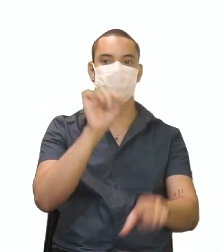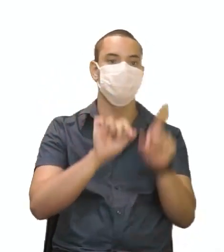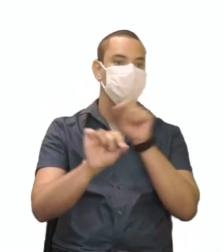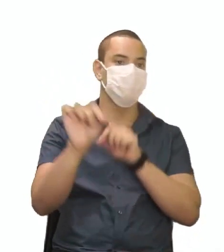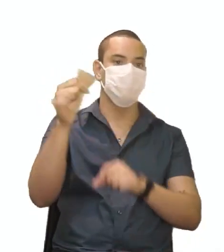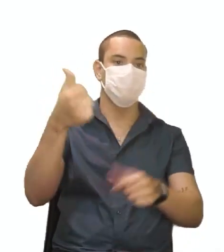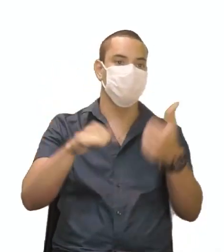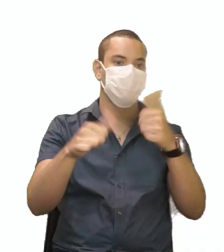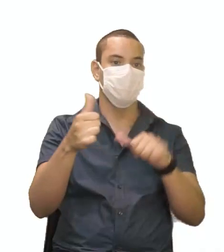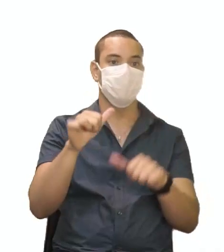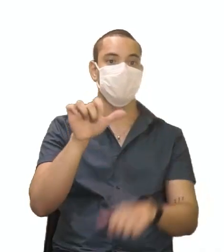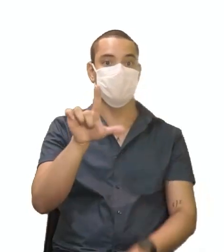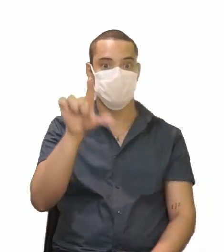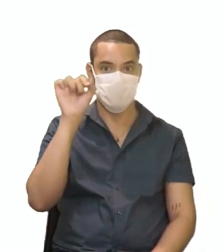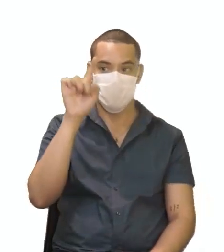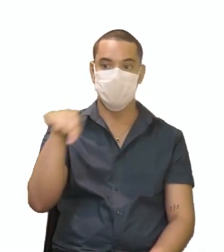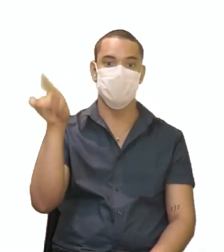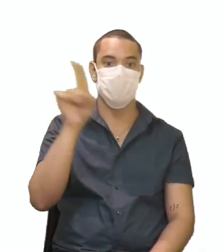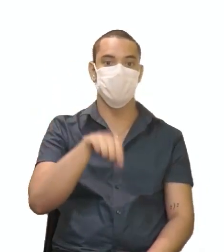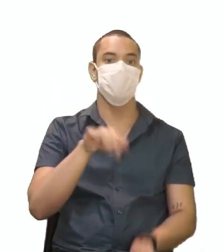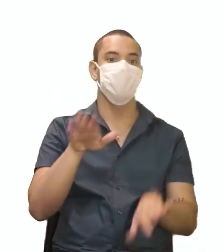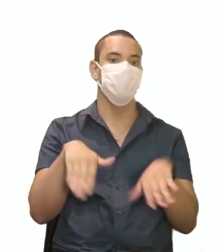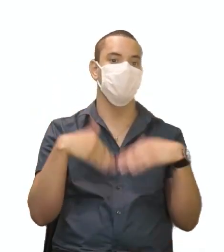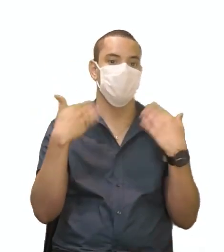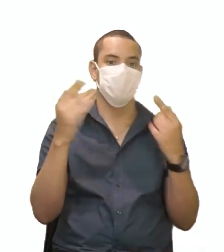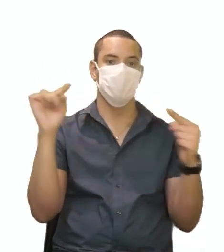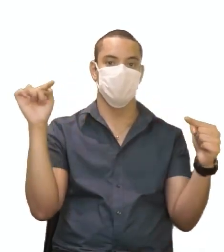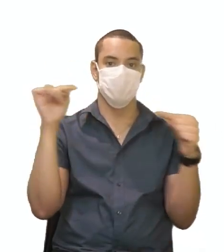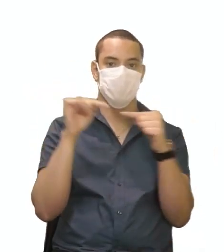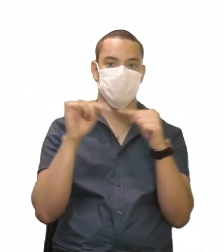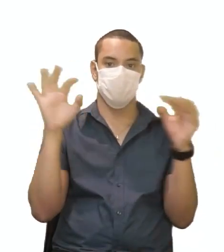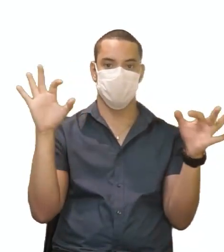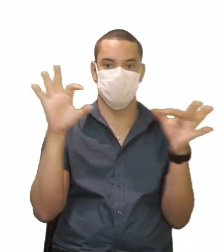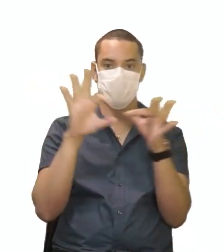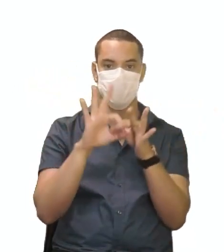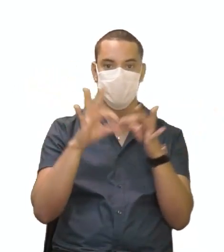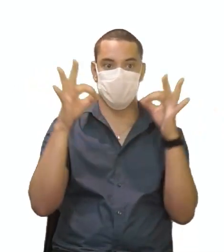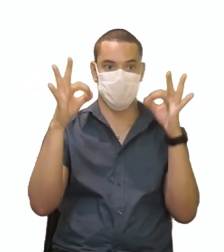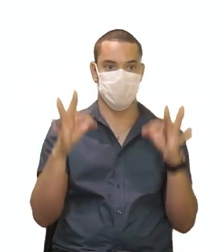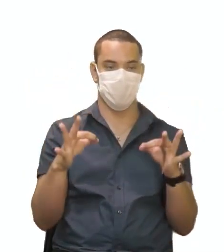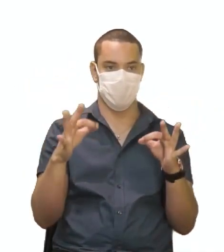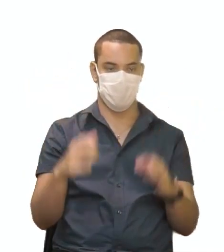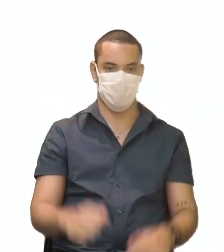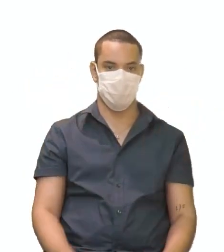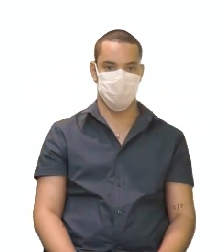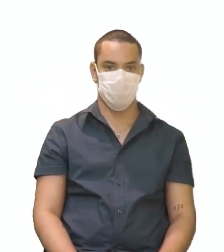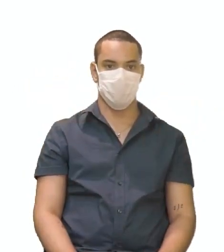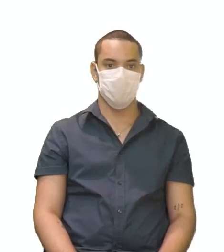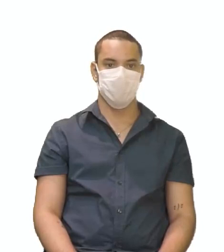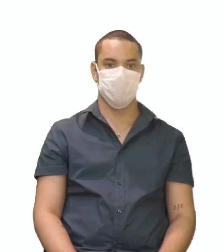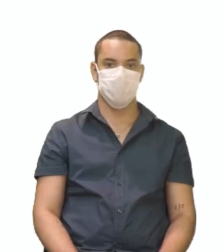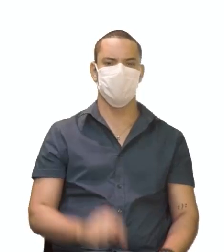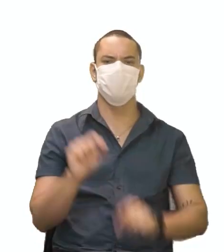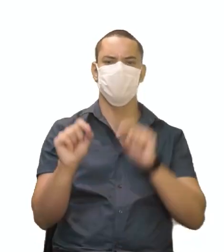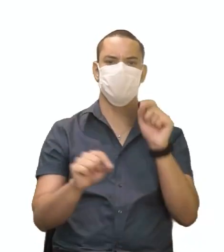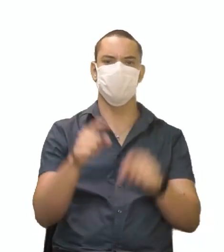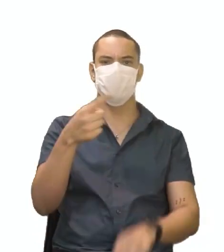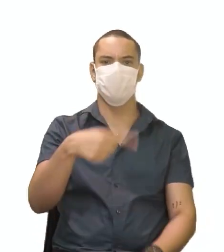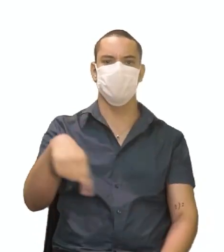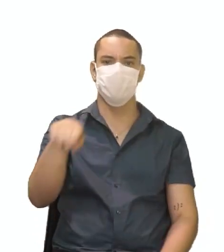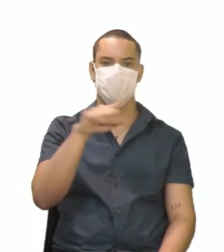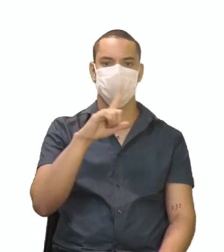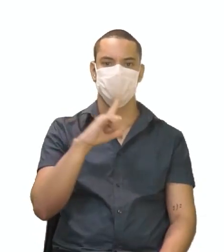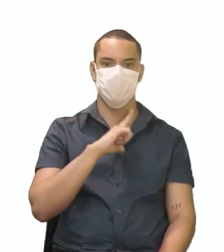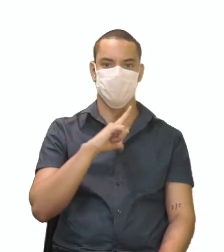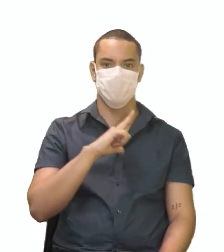Assinale a alternativa que seja coerente com a afirmativa. Então, o que você tem